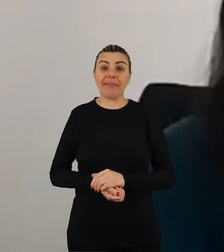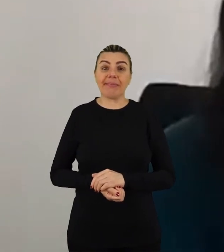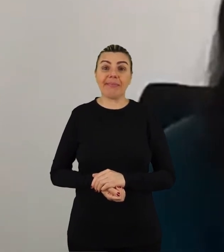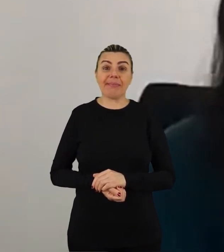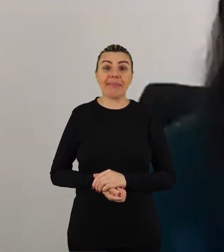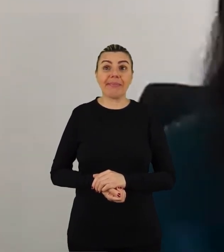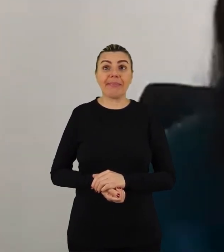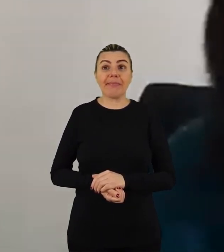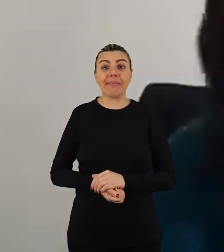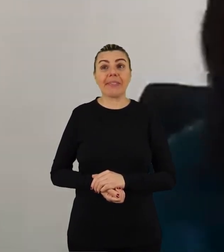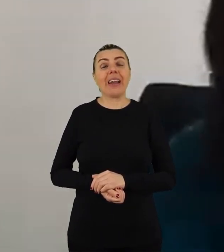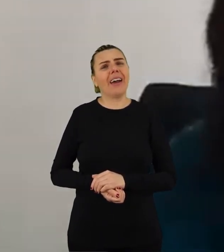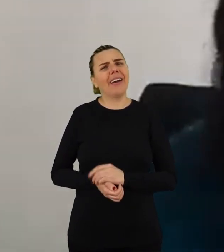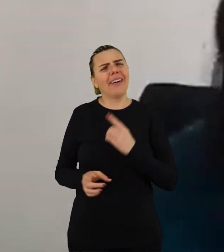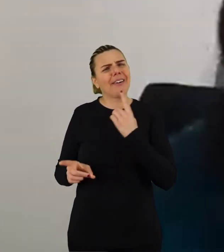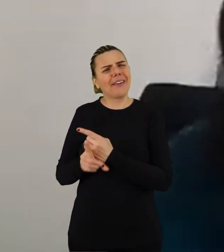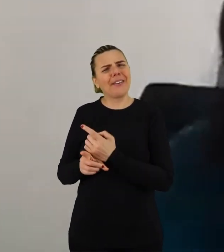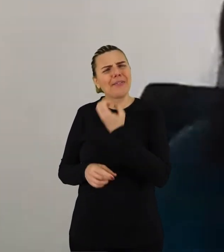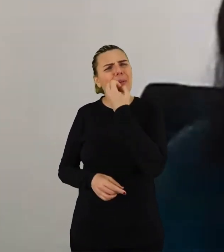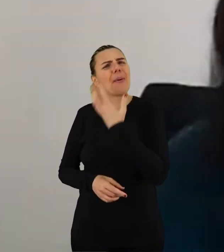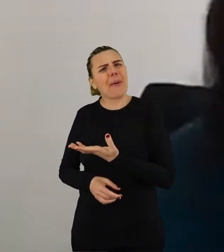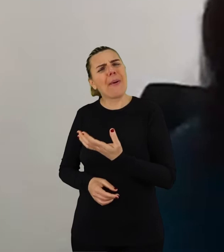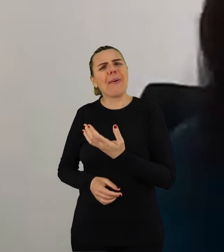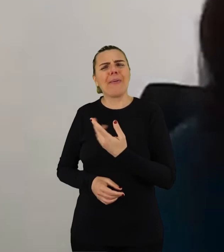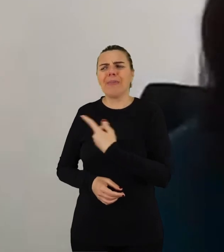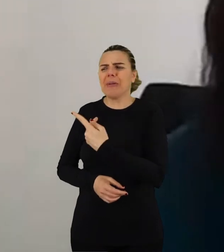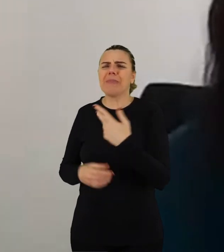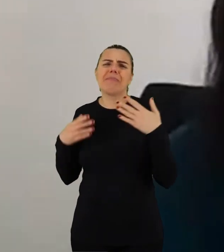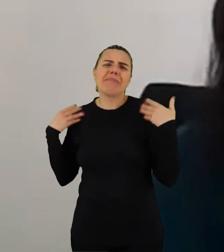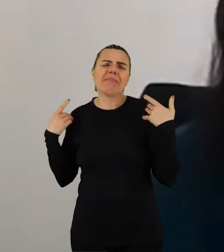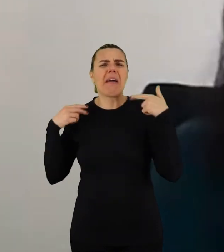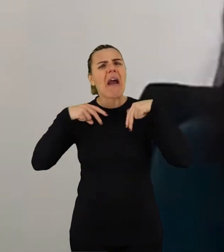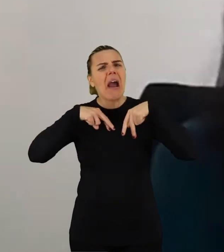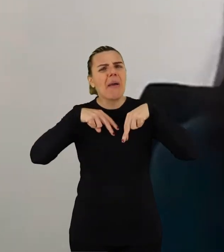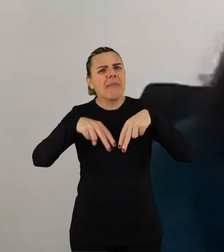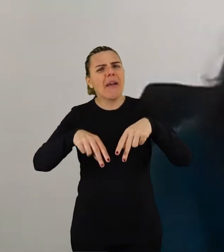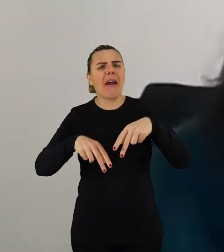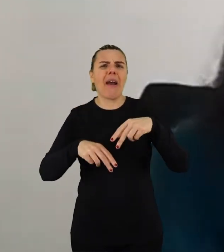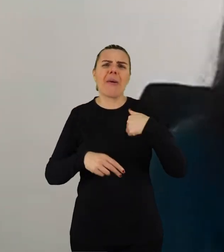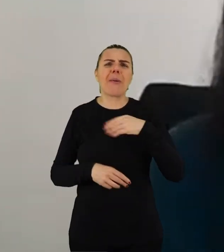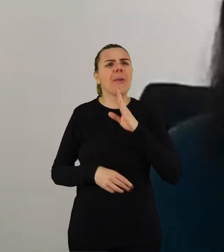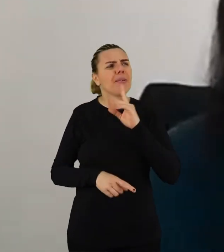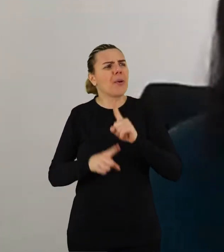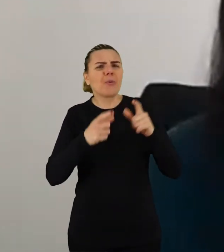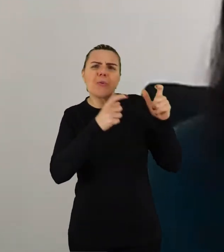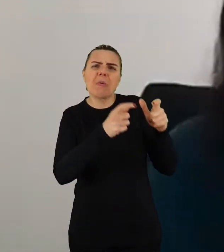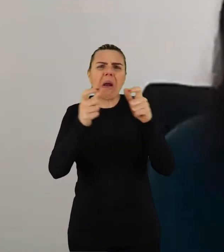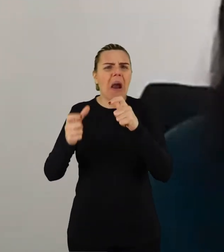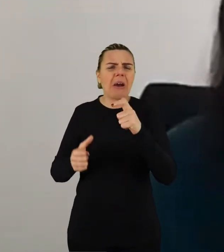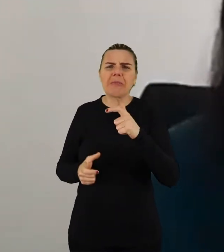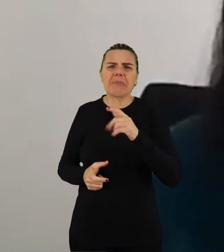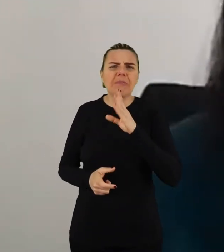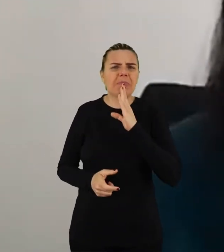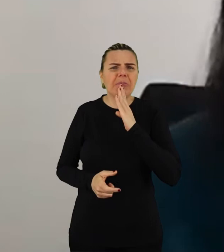E foi um encontro ótimo. A gente saiu para caminhar, eu conheci umas ruas que eu nunca tinha